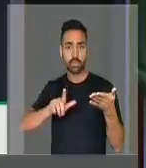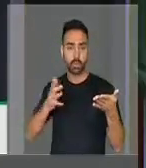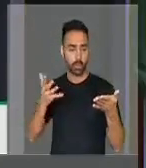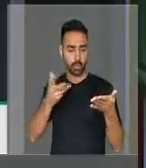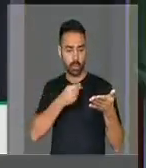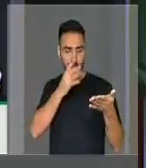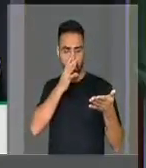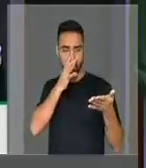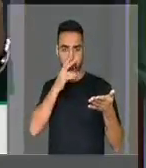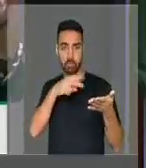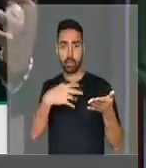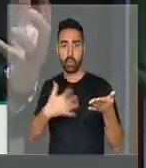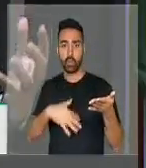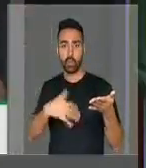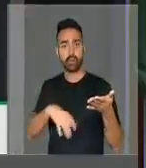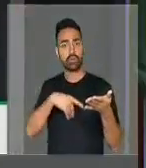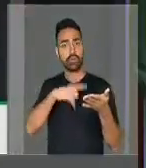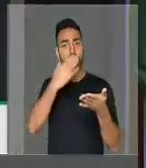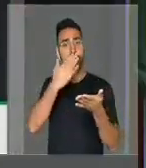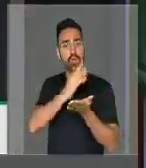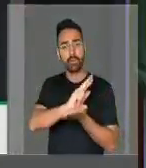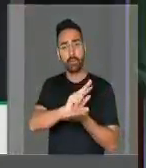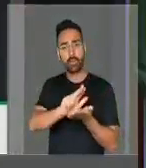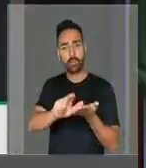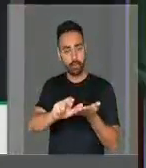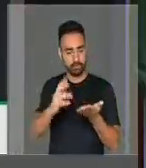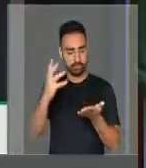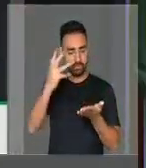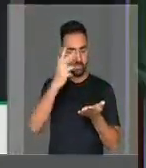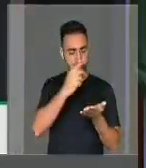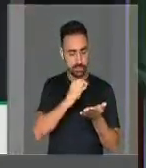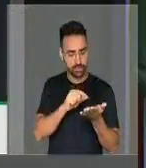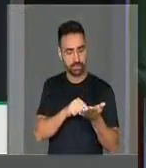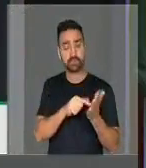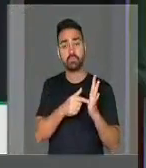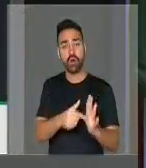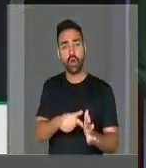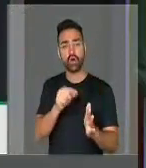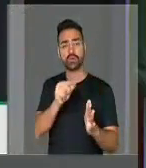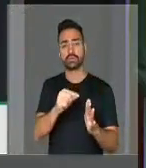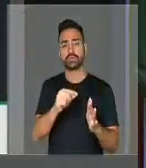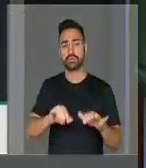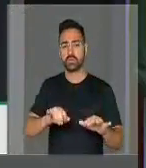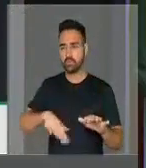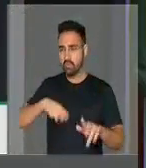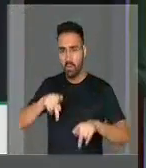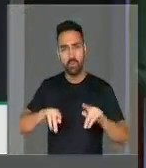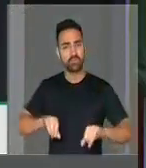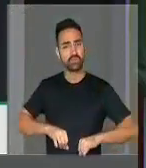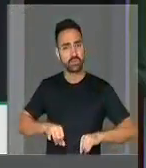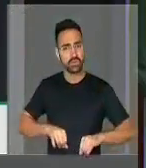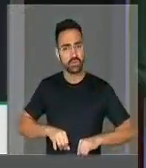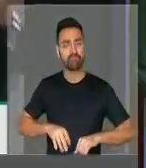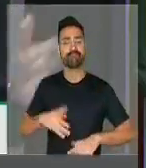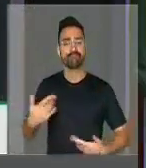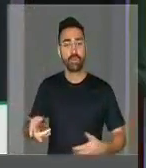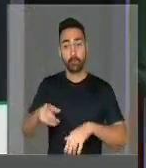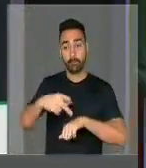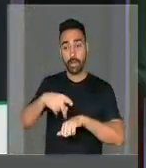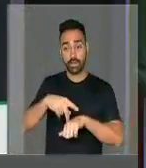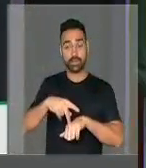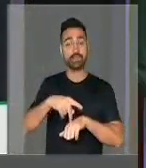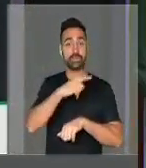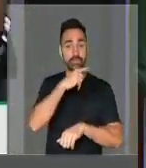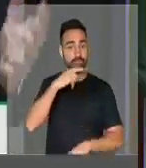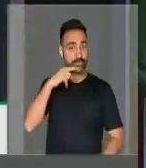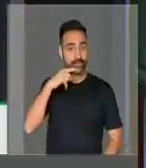admirável, fruto da diversidade e da beleza e do sofrimento do seu povo. A Rússia de